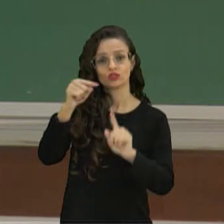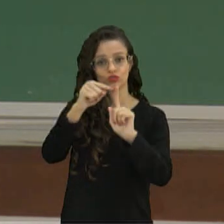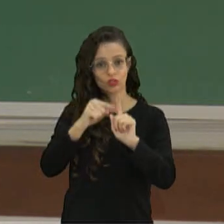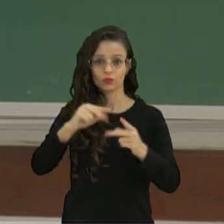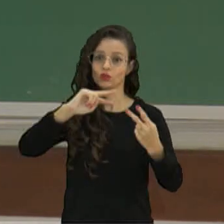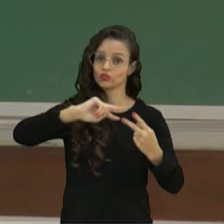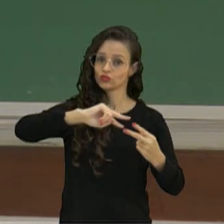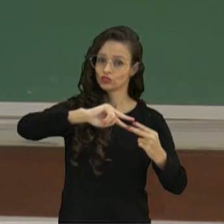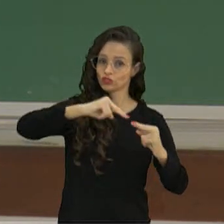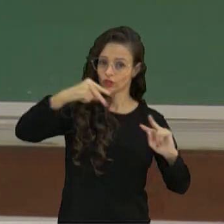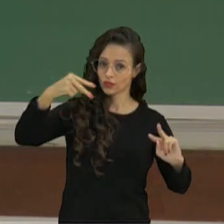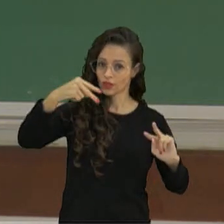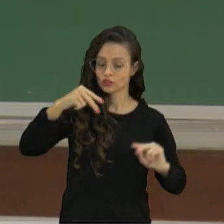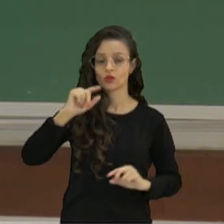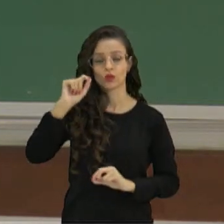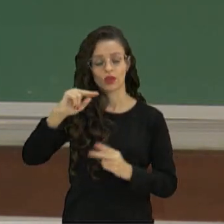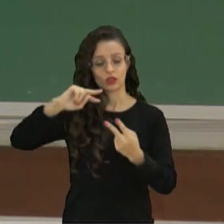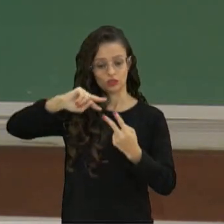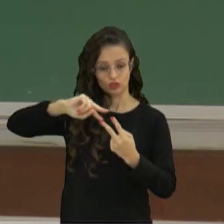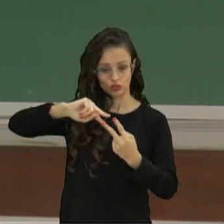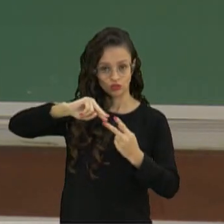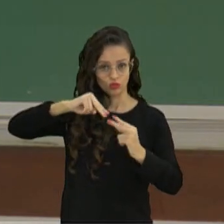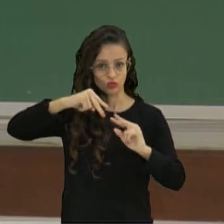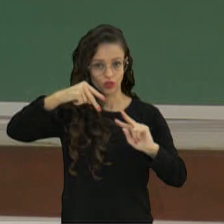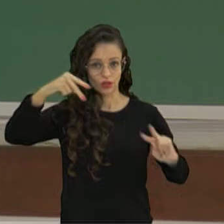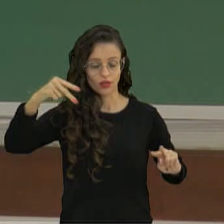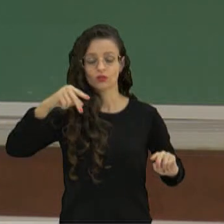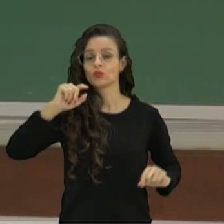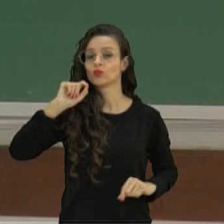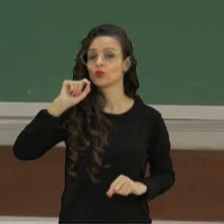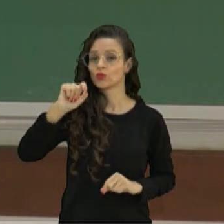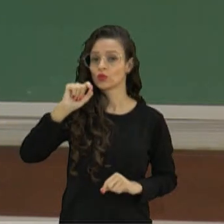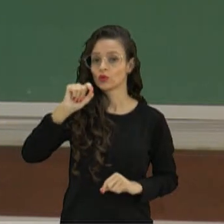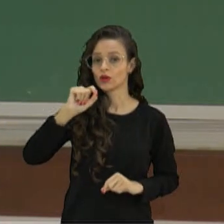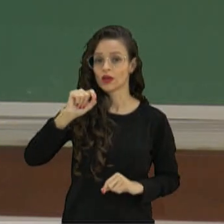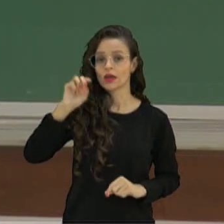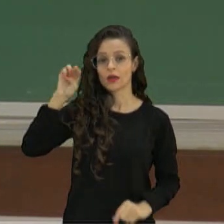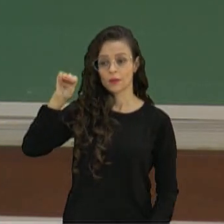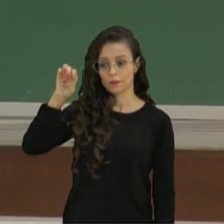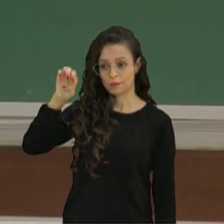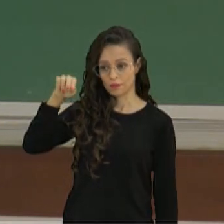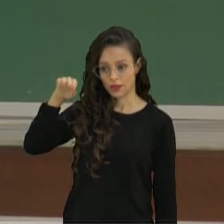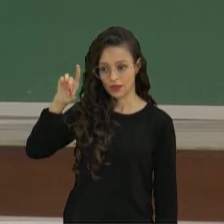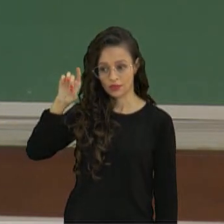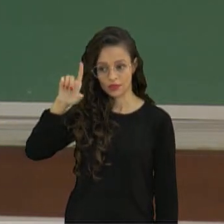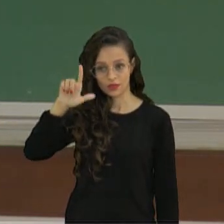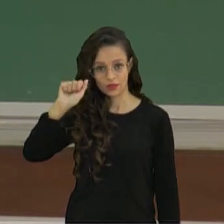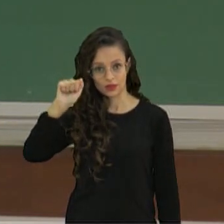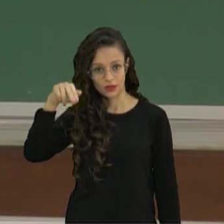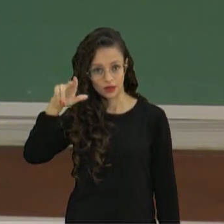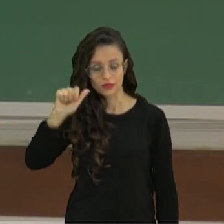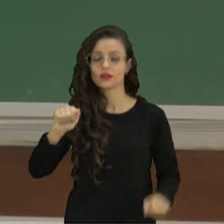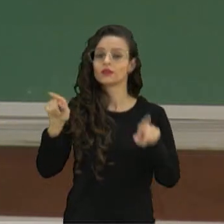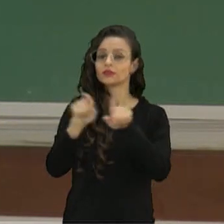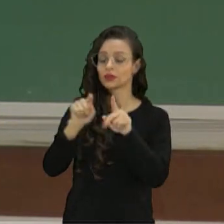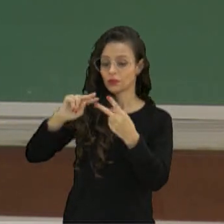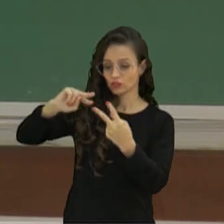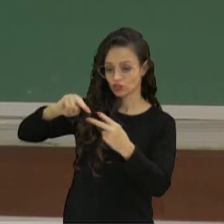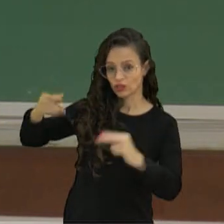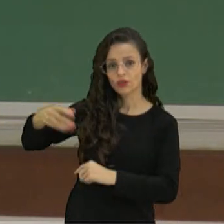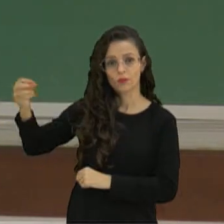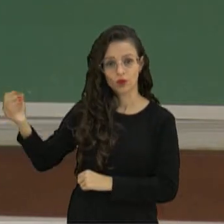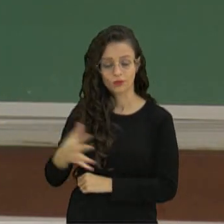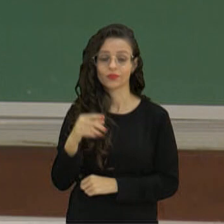genética. A genética, qual nós vamos chamar de genética mendeliana, e a genética moderna. A